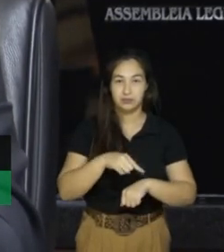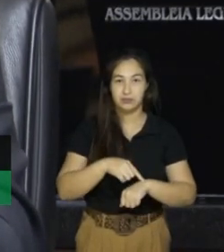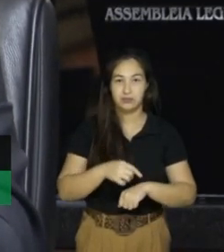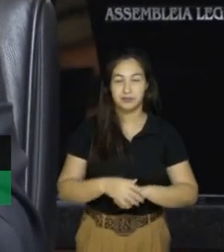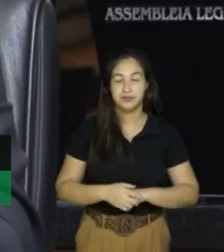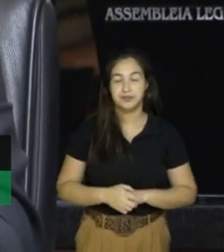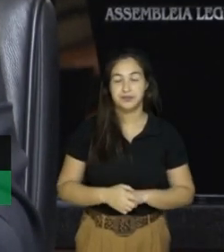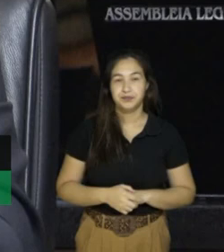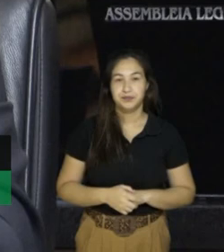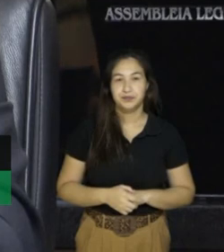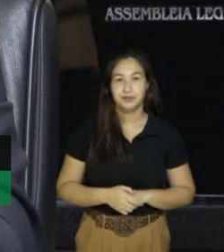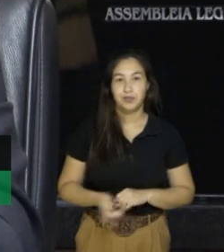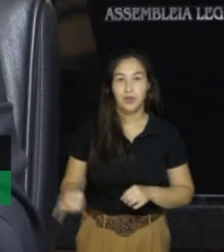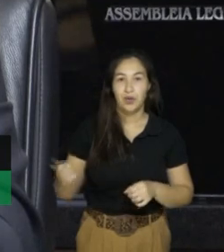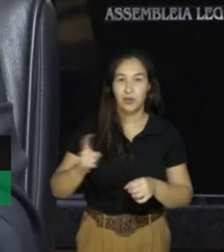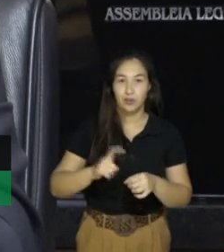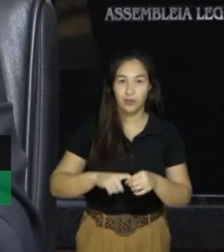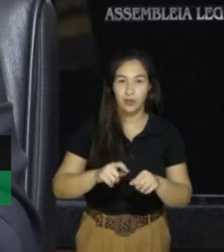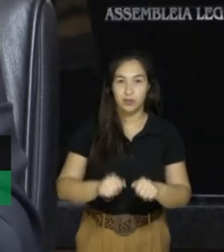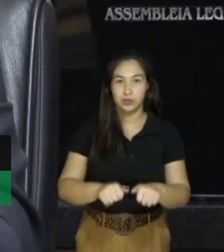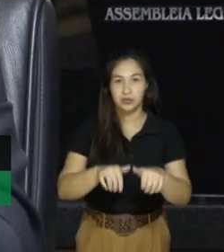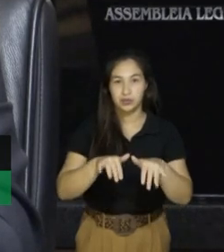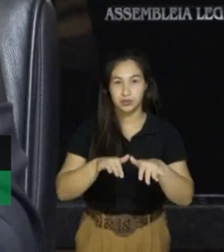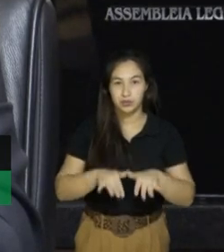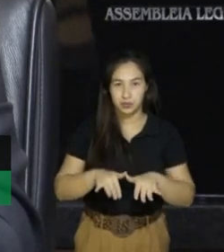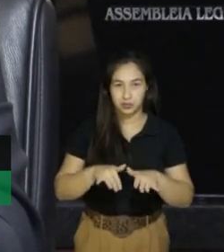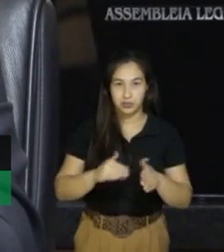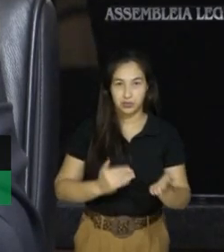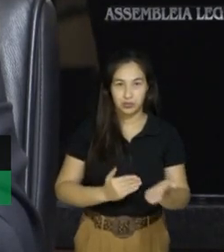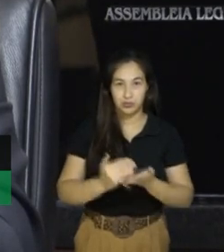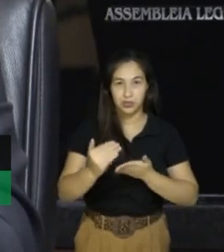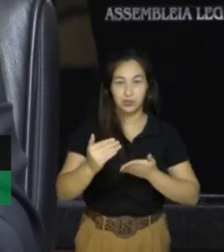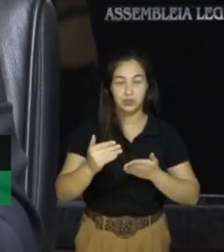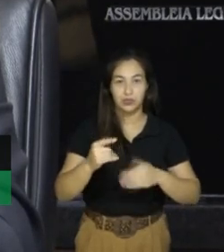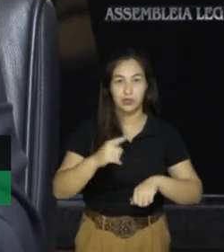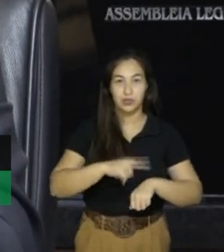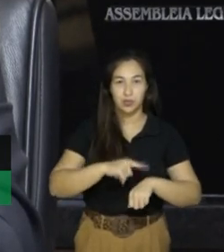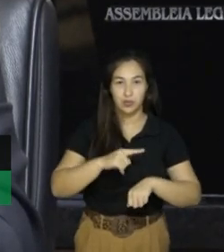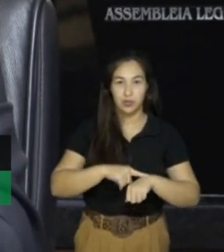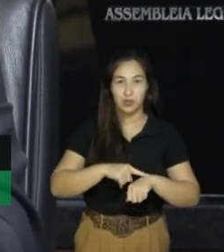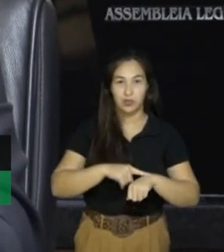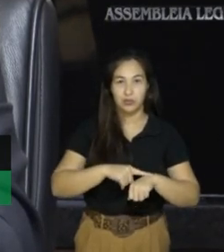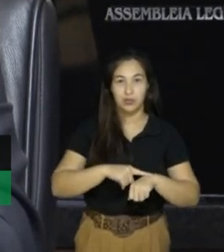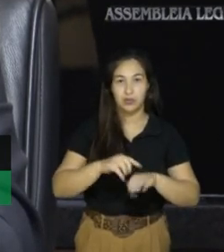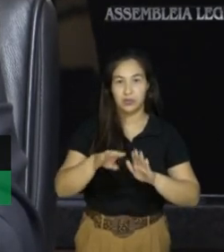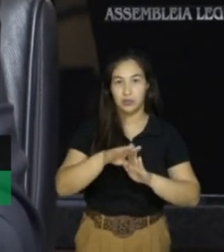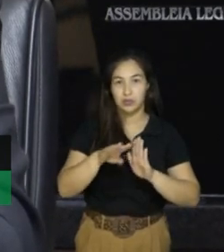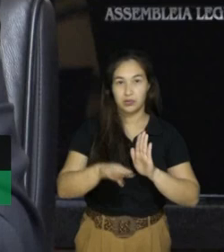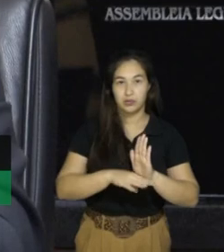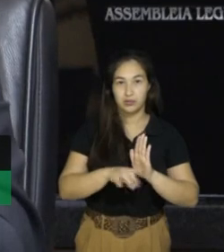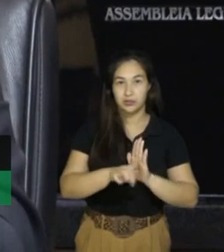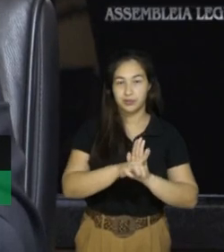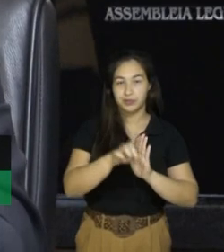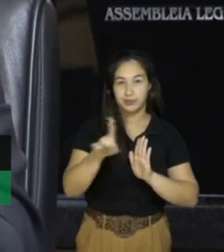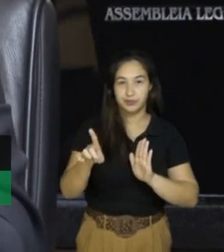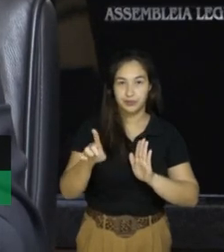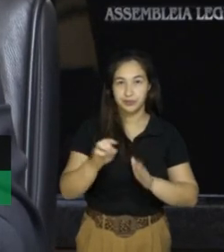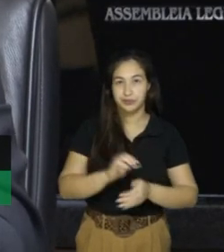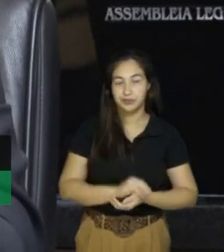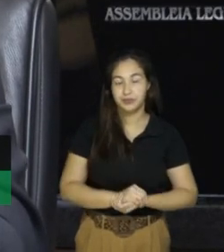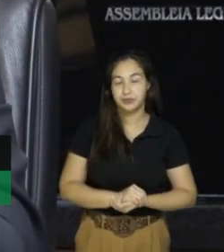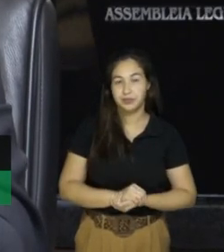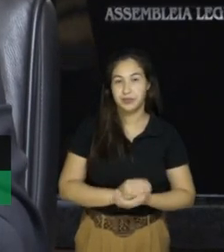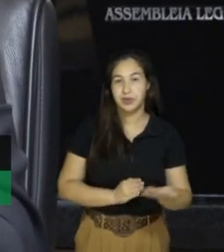reaberta a sessão o senhor presidente adentrou no próximo horário ordem do dia foram